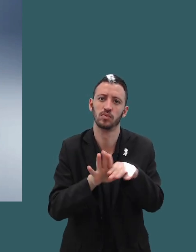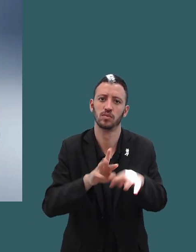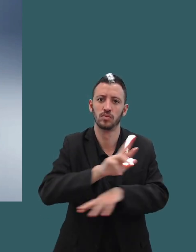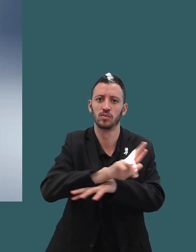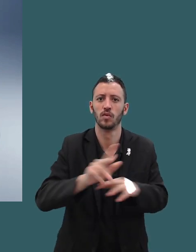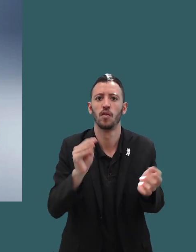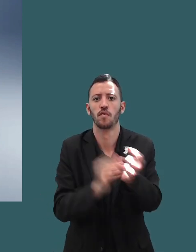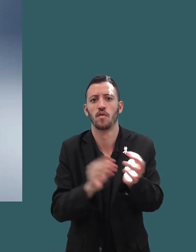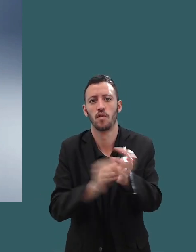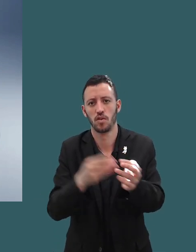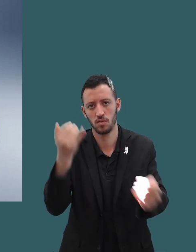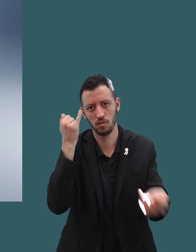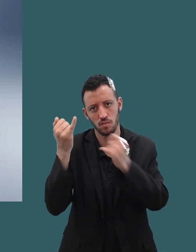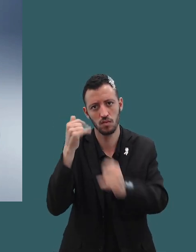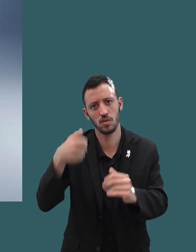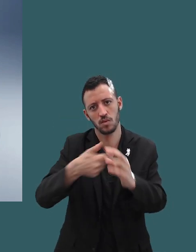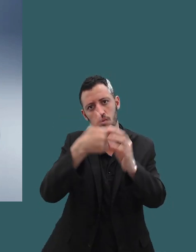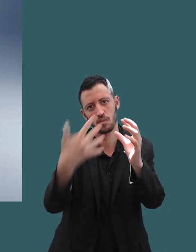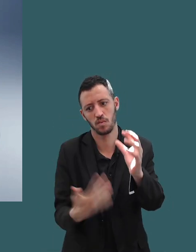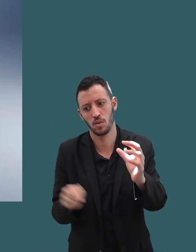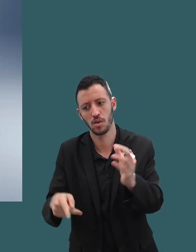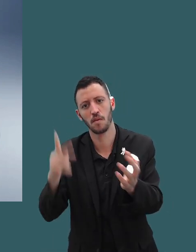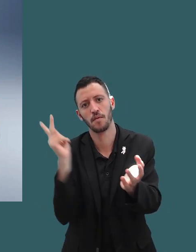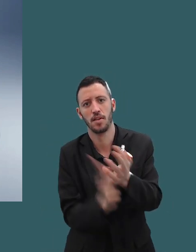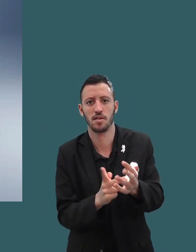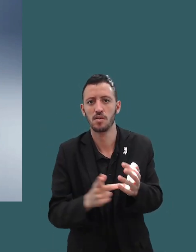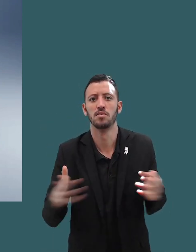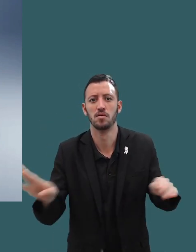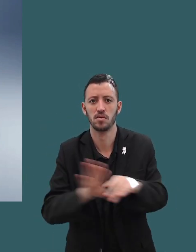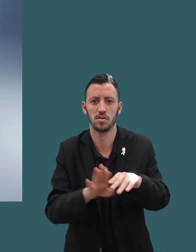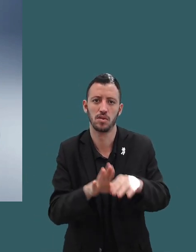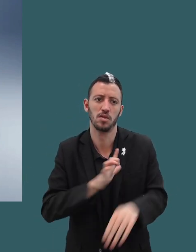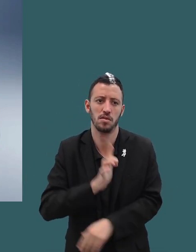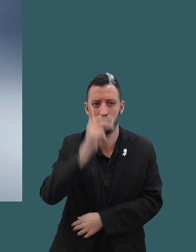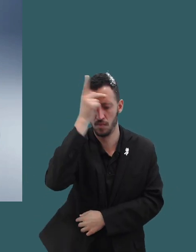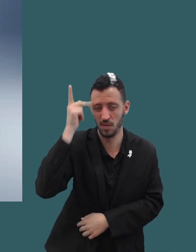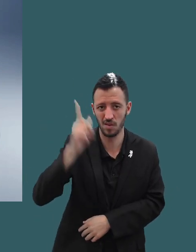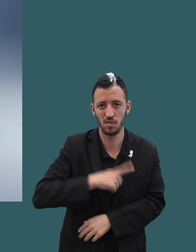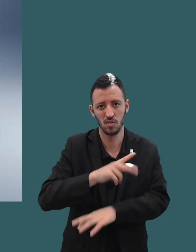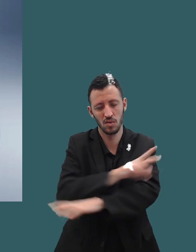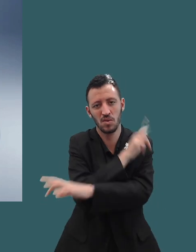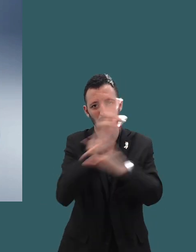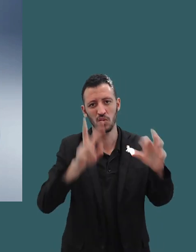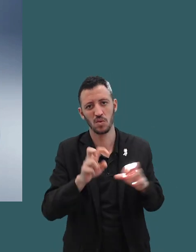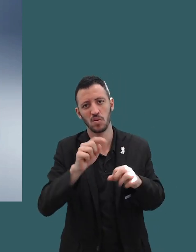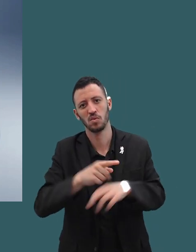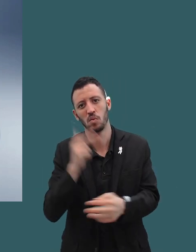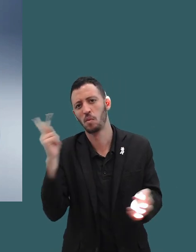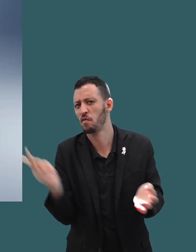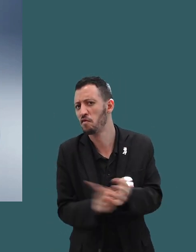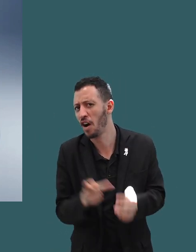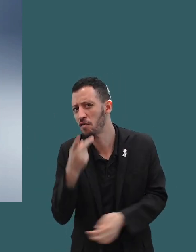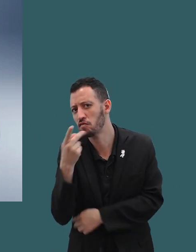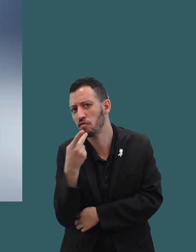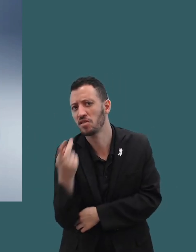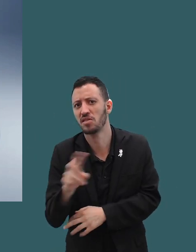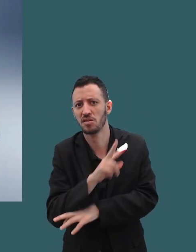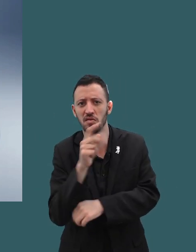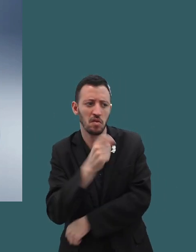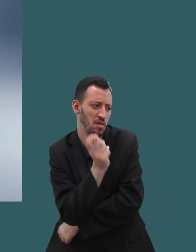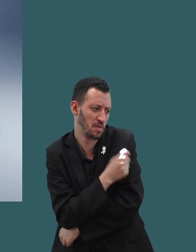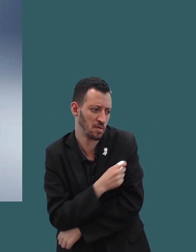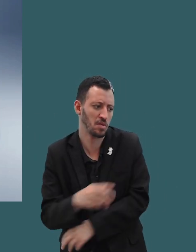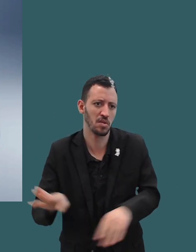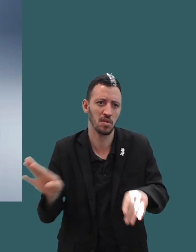também desinformação com conteúdo verdadeiro. A gente vai ter pessoas que vão falar de fatos, como, por exemplo,